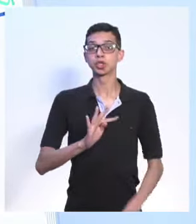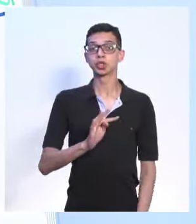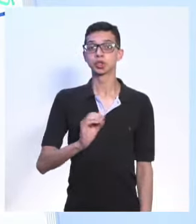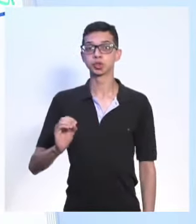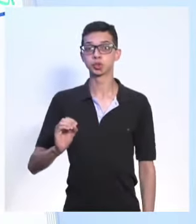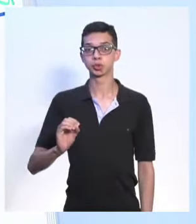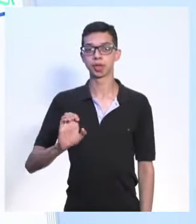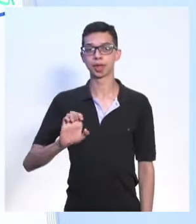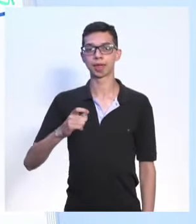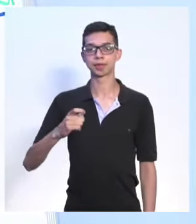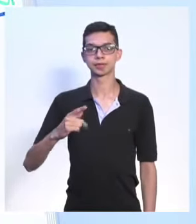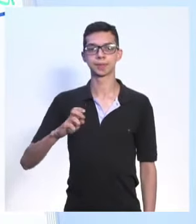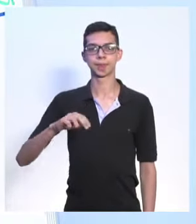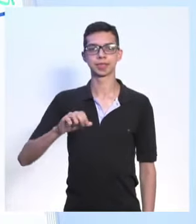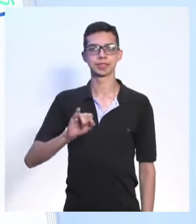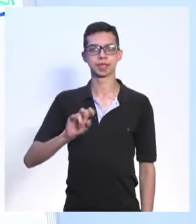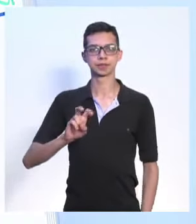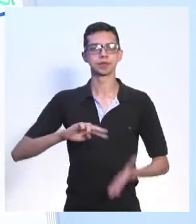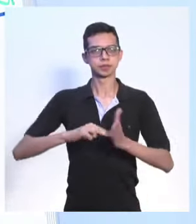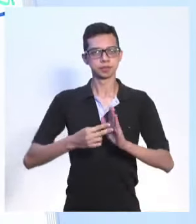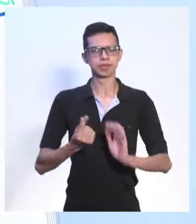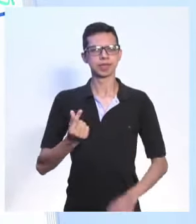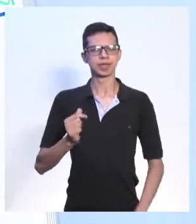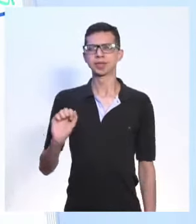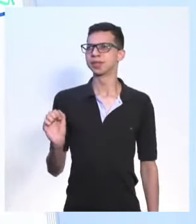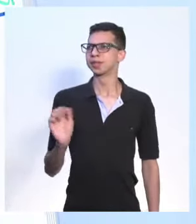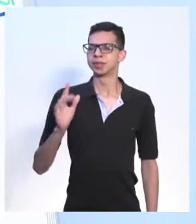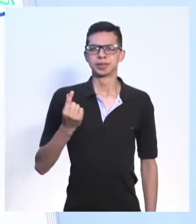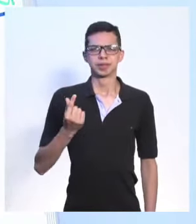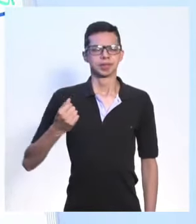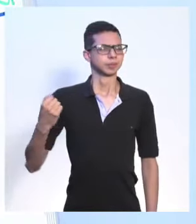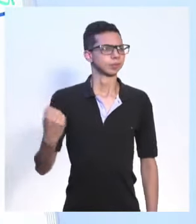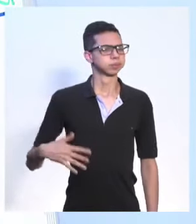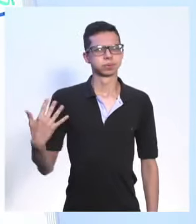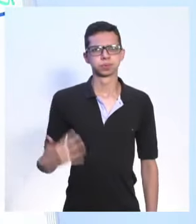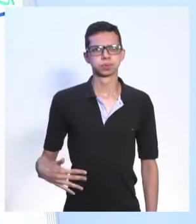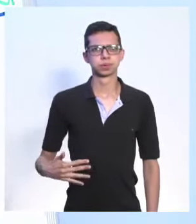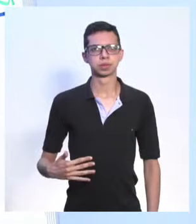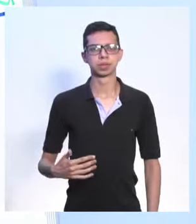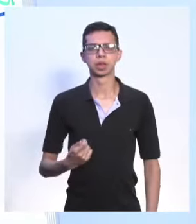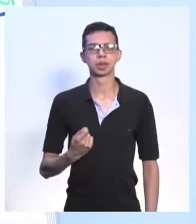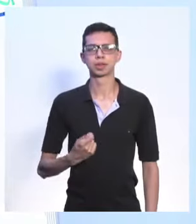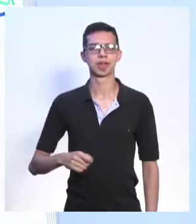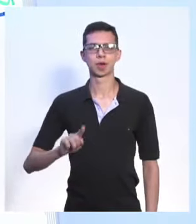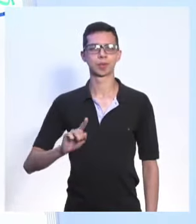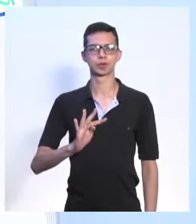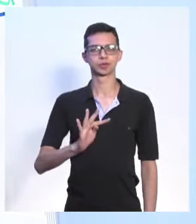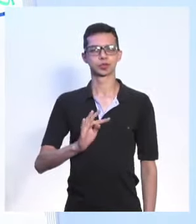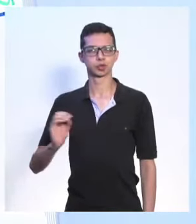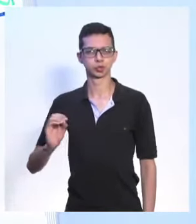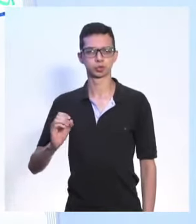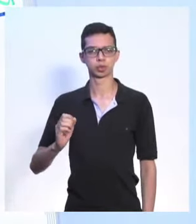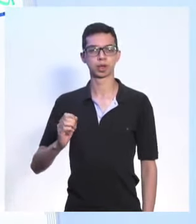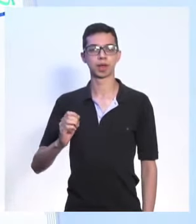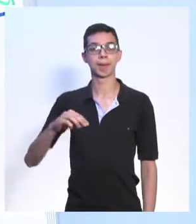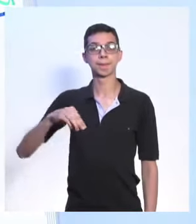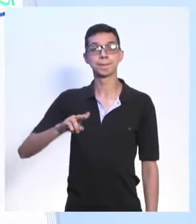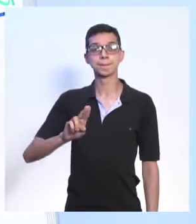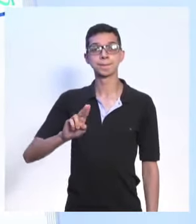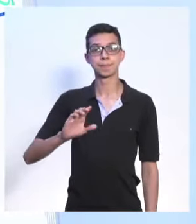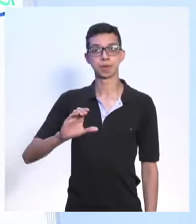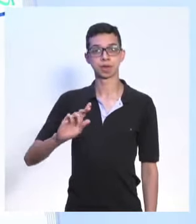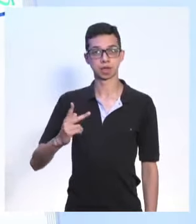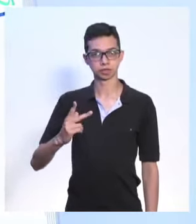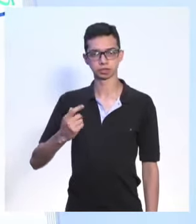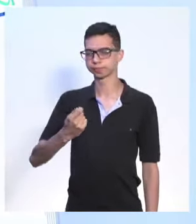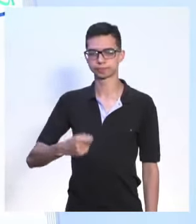caro demais. Ok? Então, esse much não é necessário aí nessa sentença. And it doesn't work